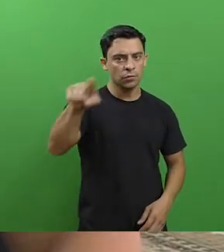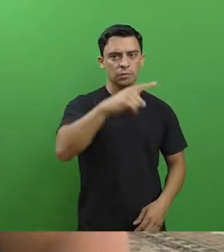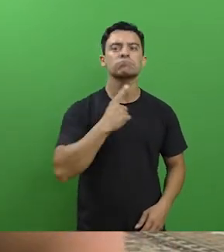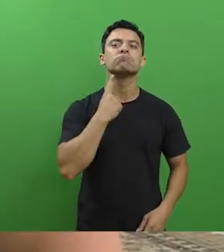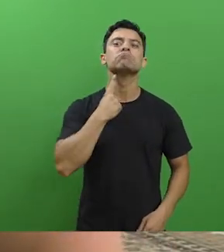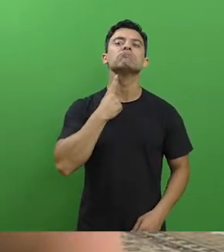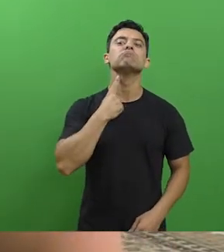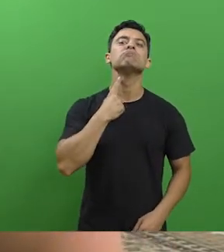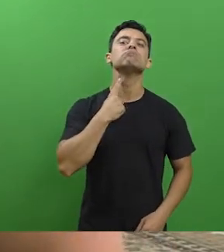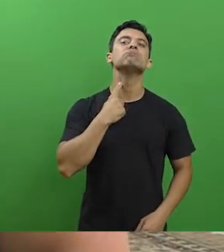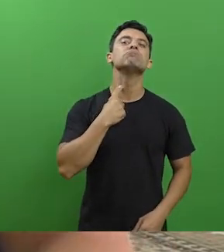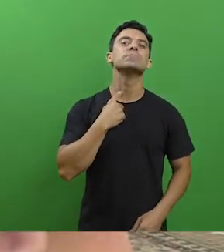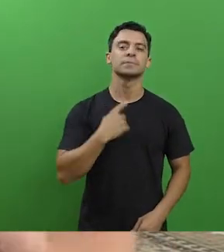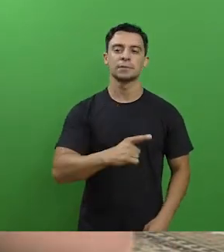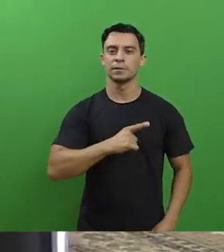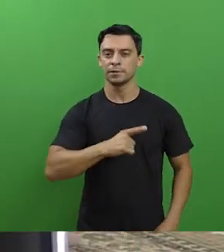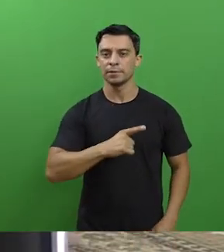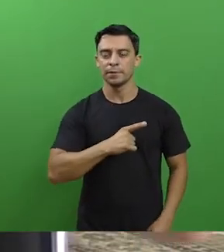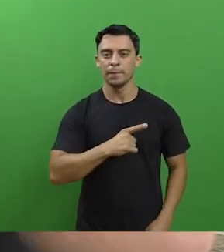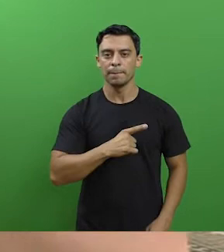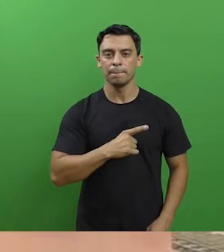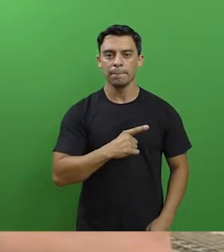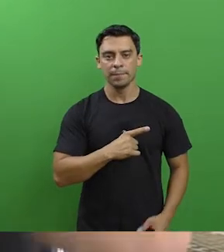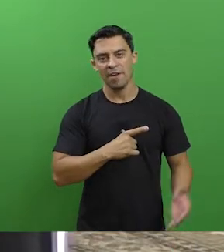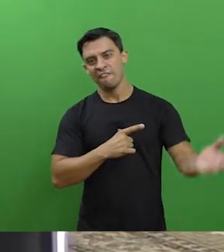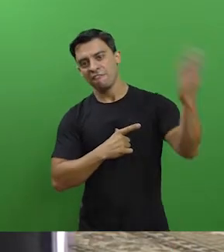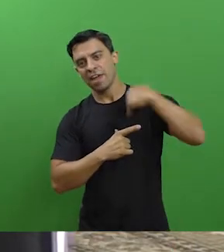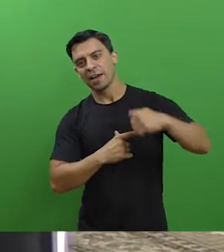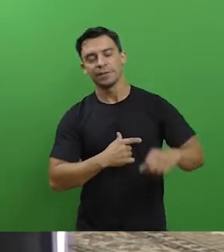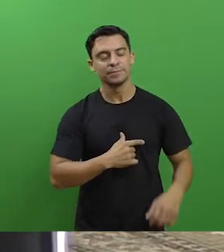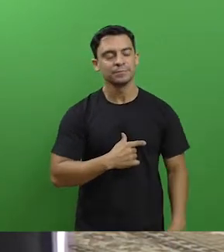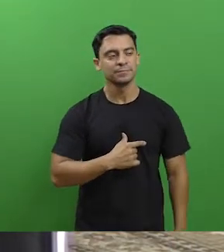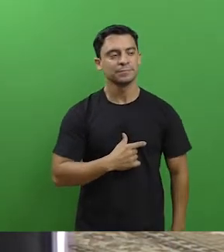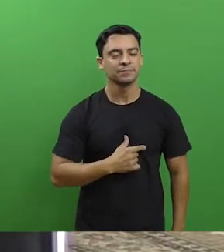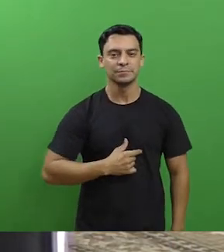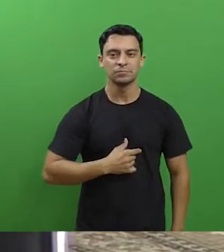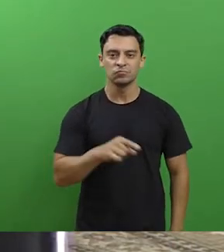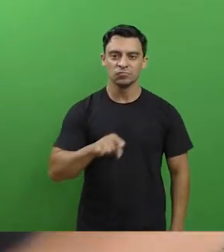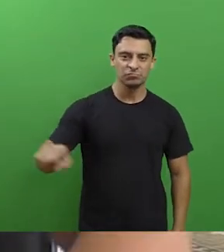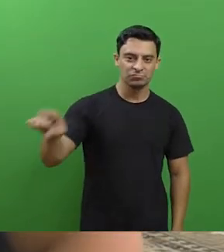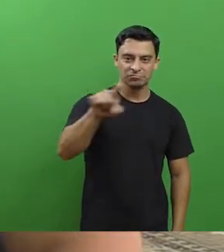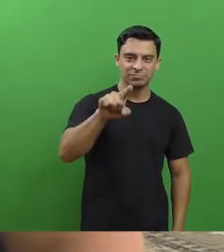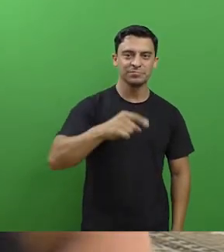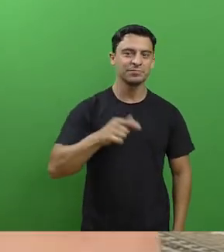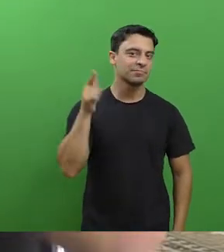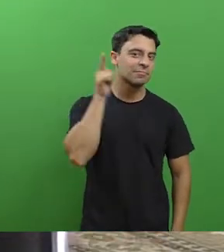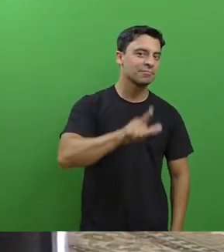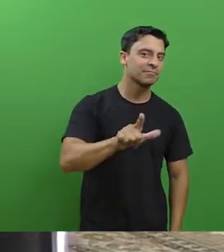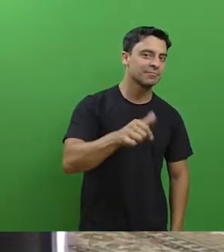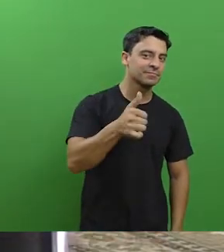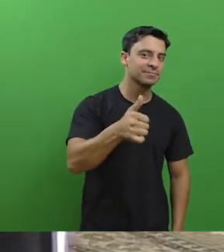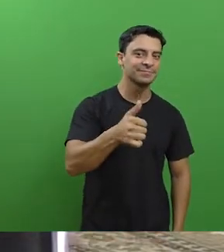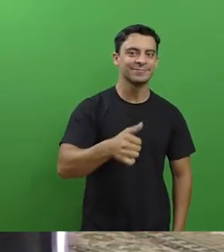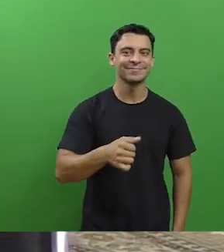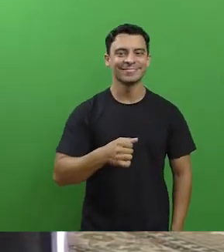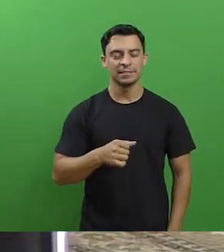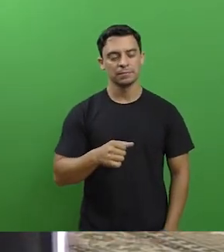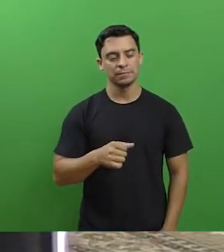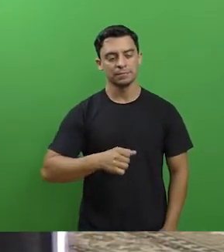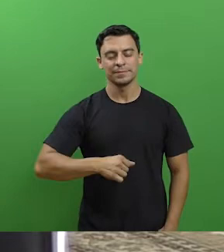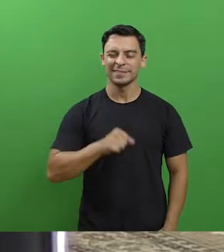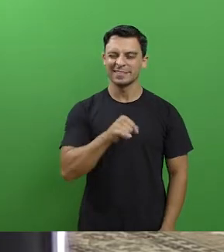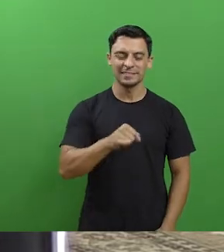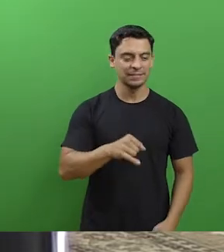têm vontade de aprender língua de sinais, venha que vocês conseguem. Podem vir que vão